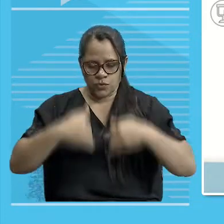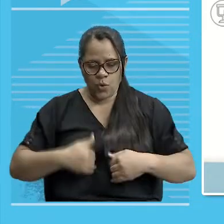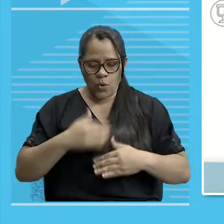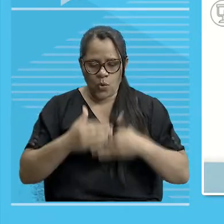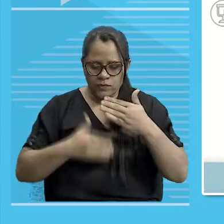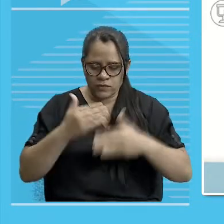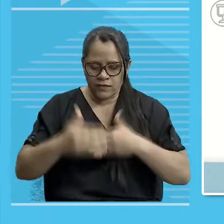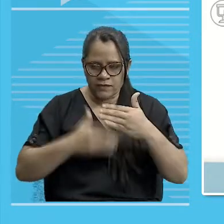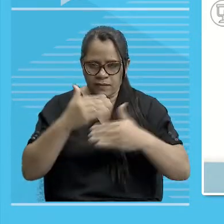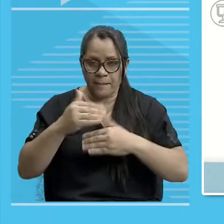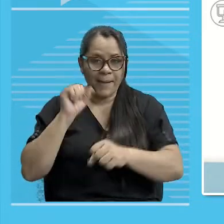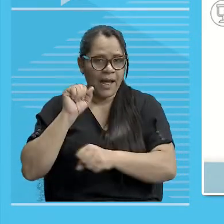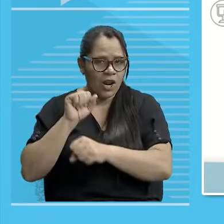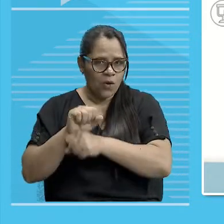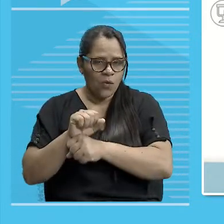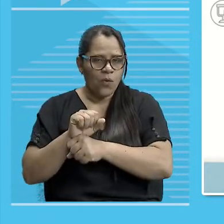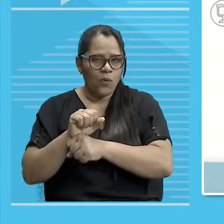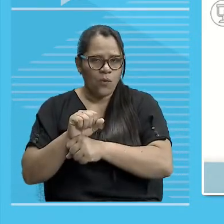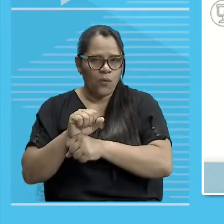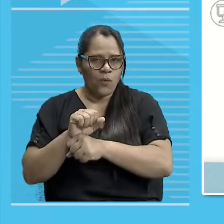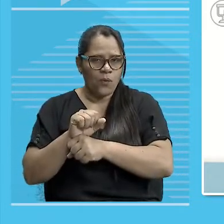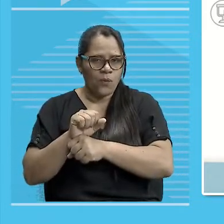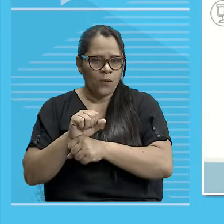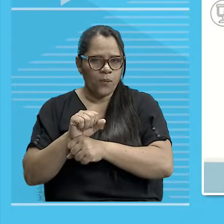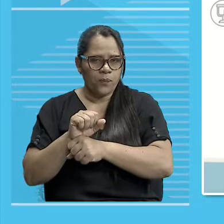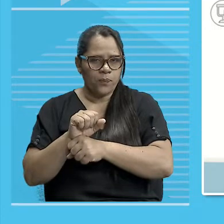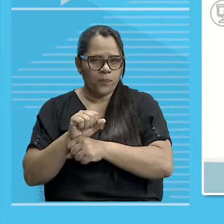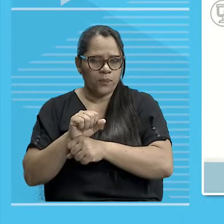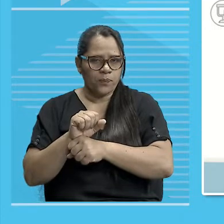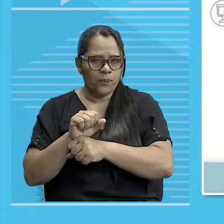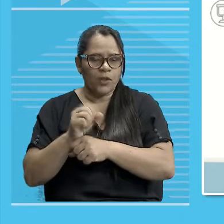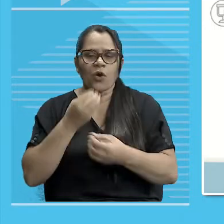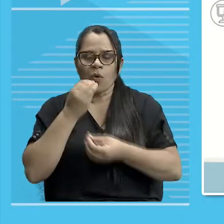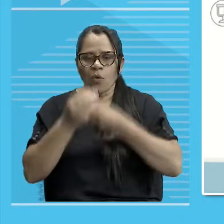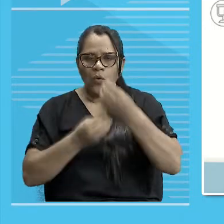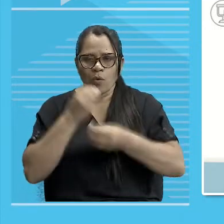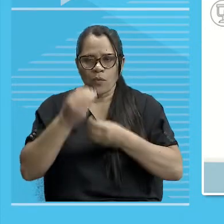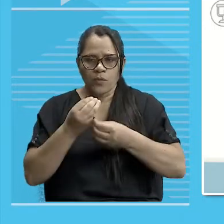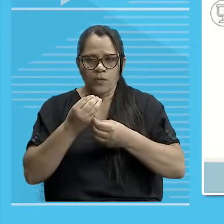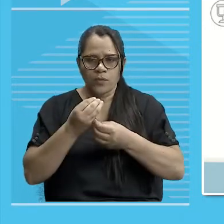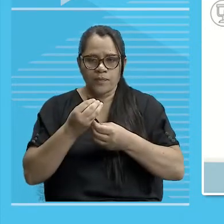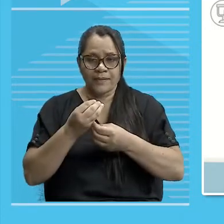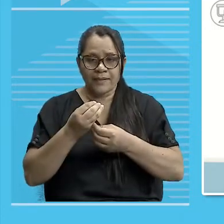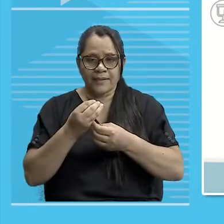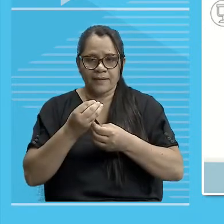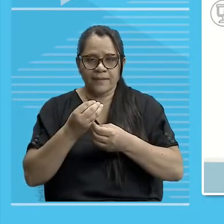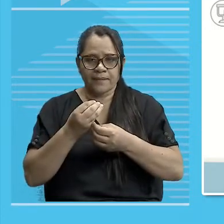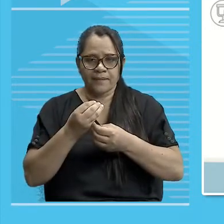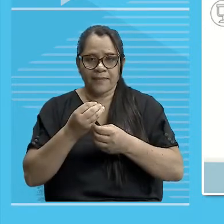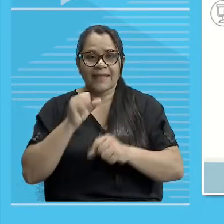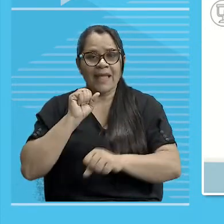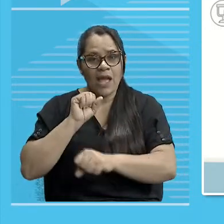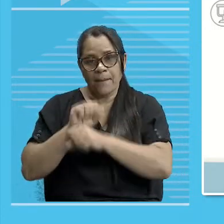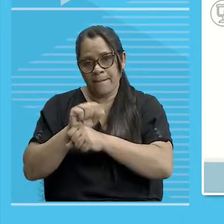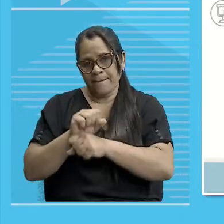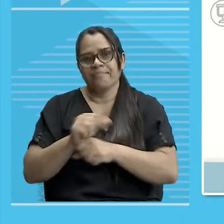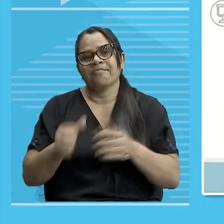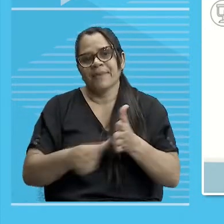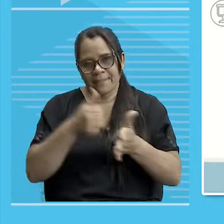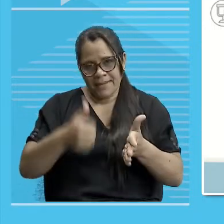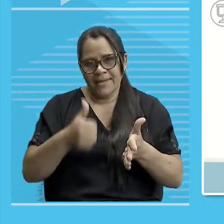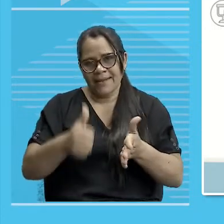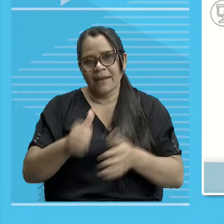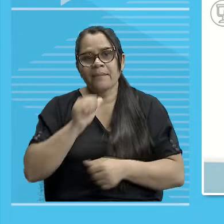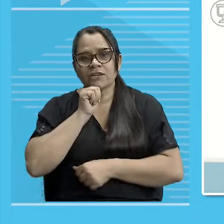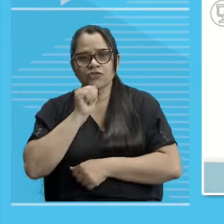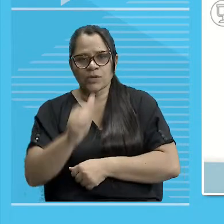estabilizou, quer dizer, que ele ocorreu, que ele se concretizou, é a primeira menstruação, que a